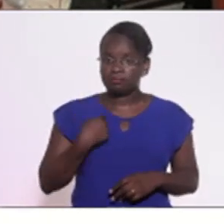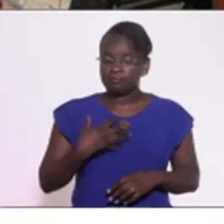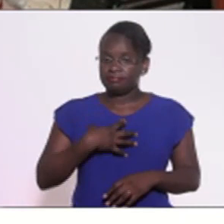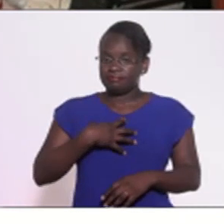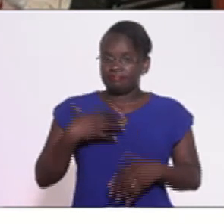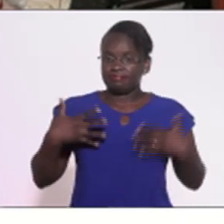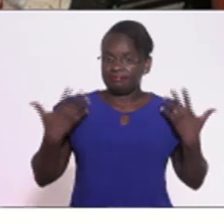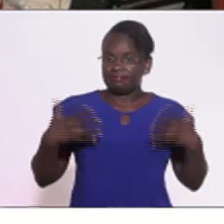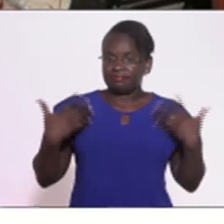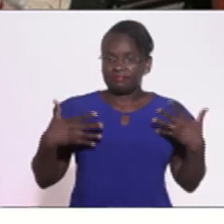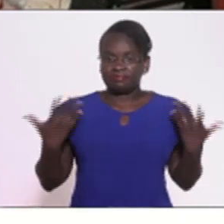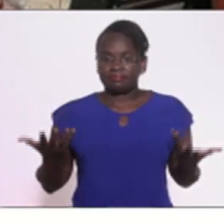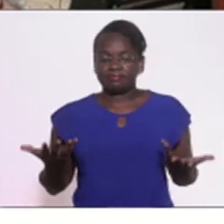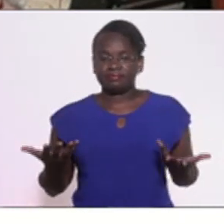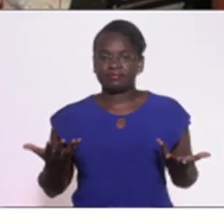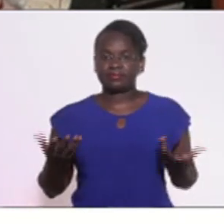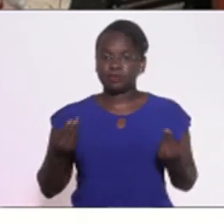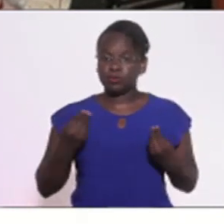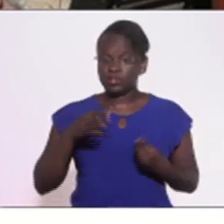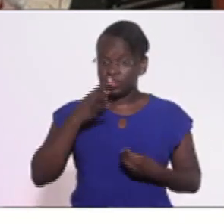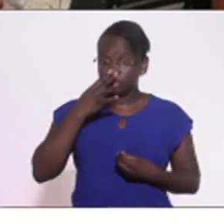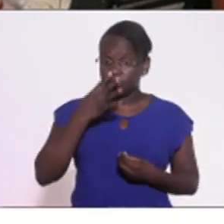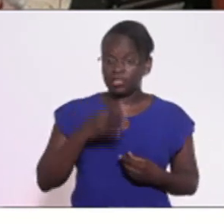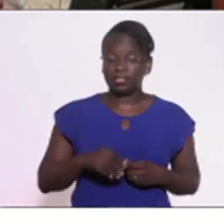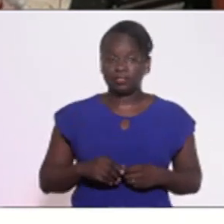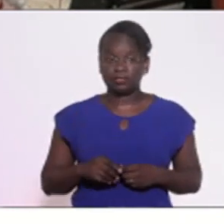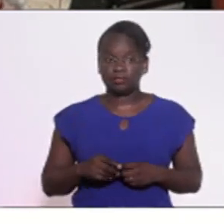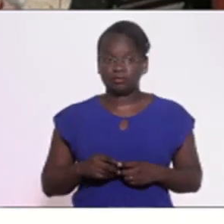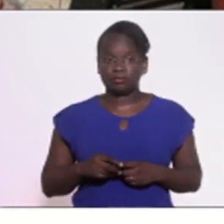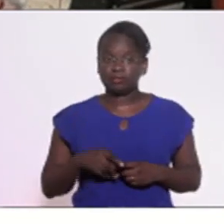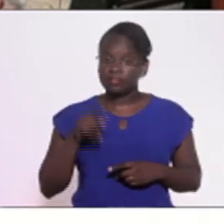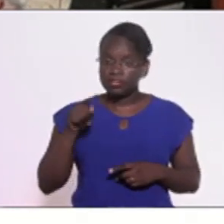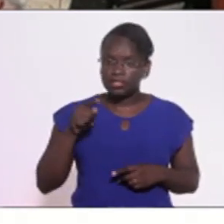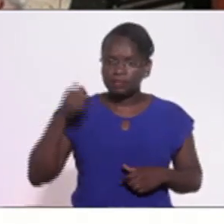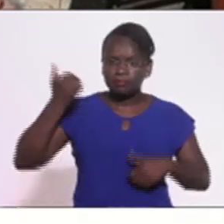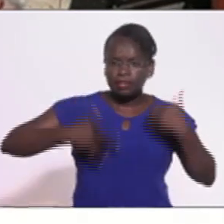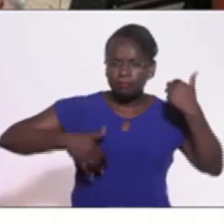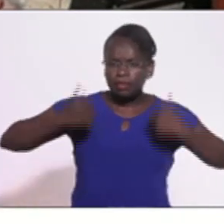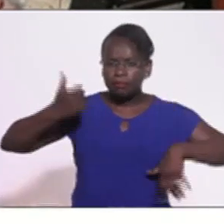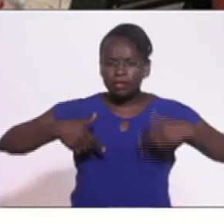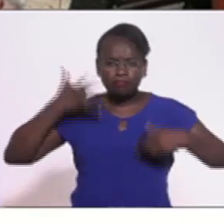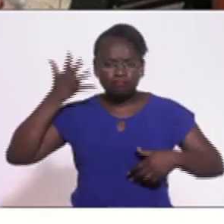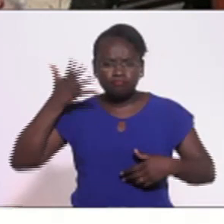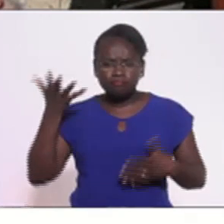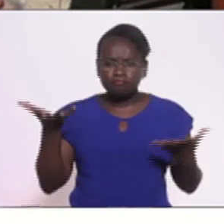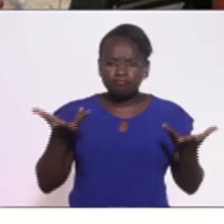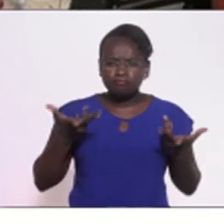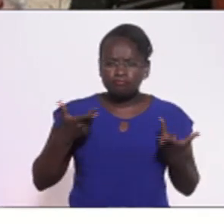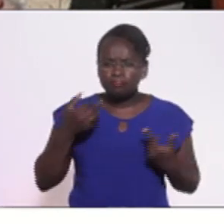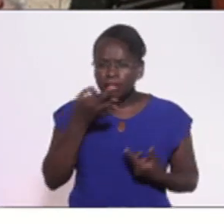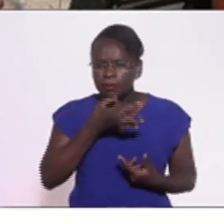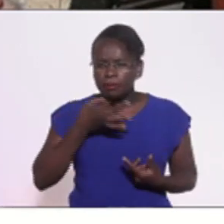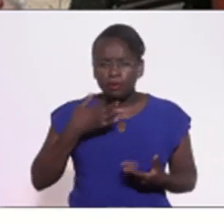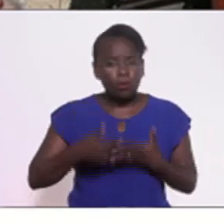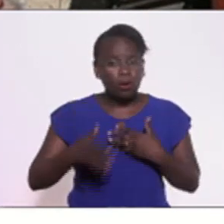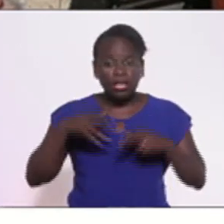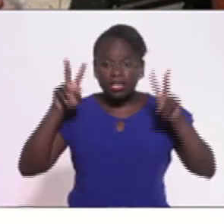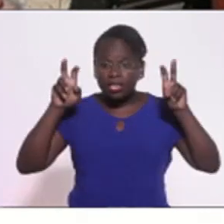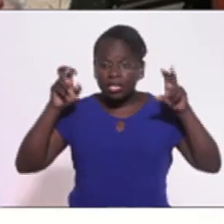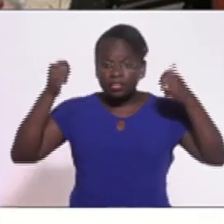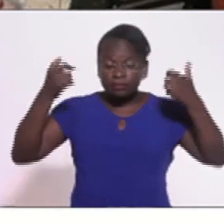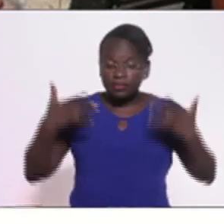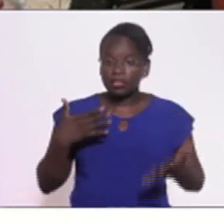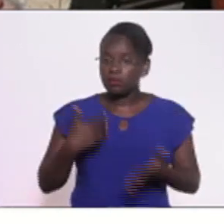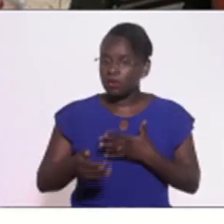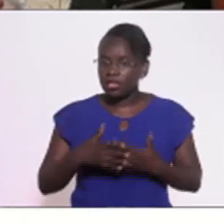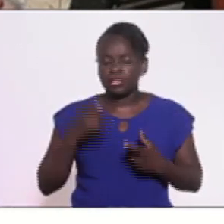extasiado e muito admirado, você discursando com desenvoltura sobre qualquer assunto,